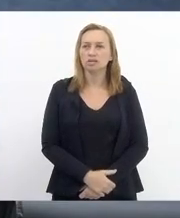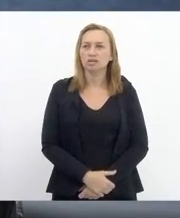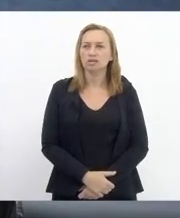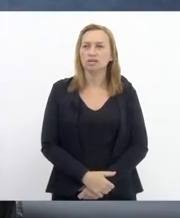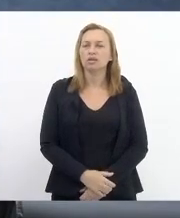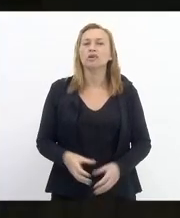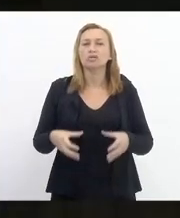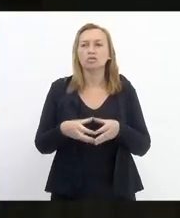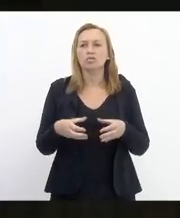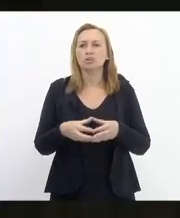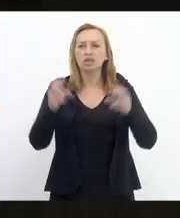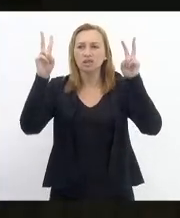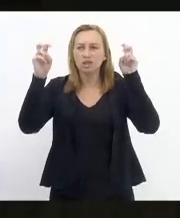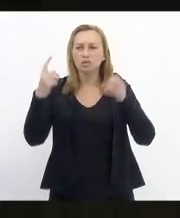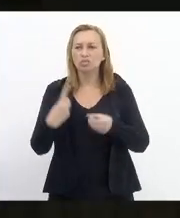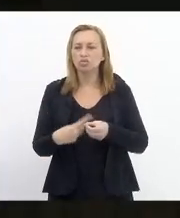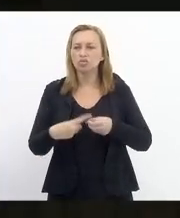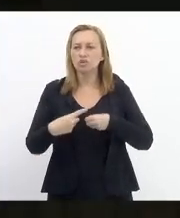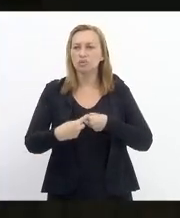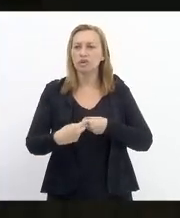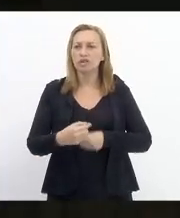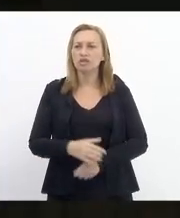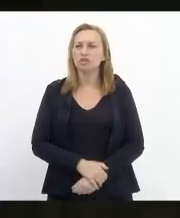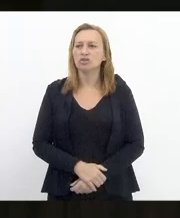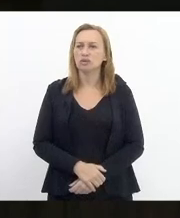Pela Comissão de Assuntos Municipais,